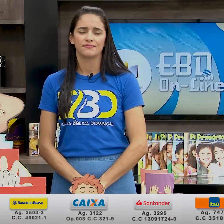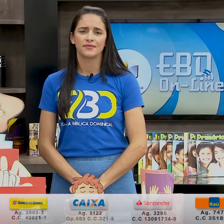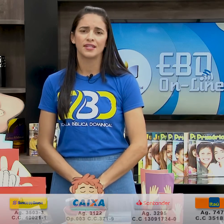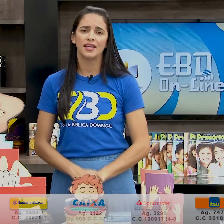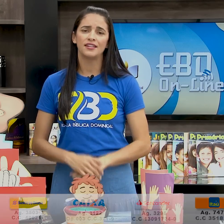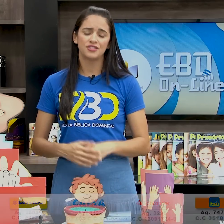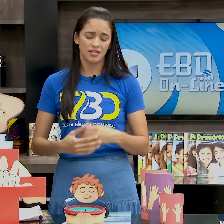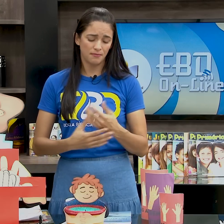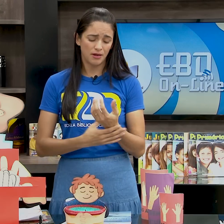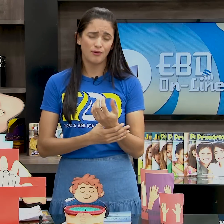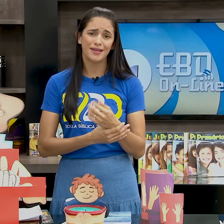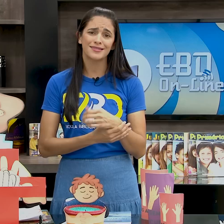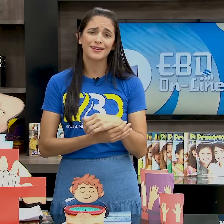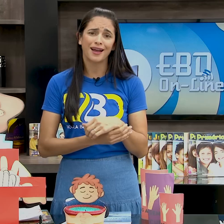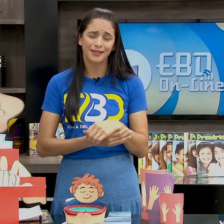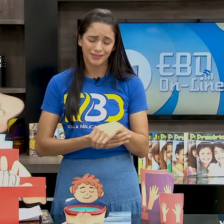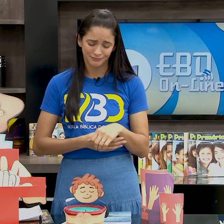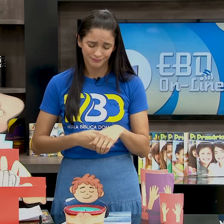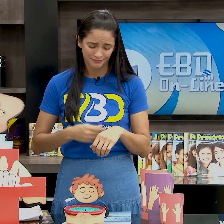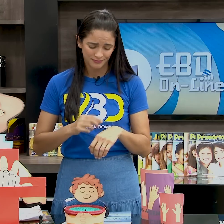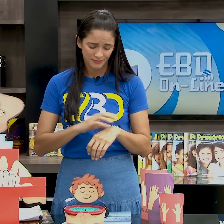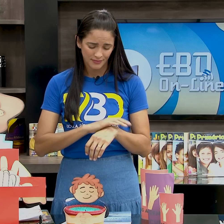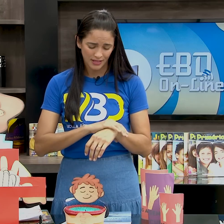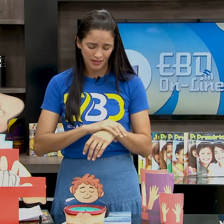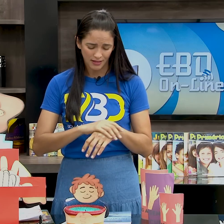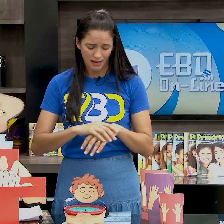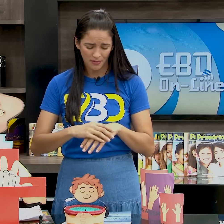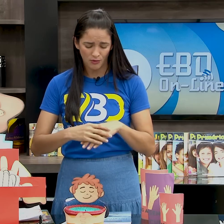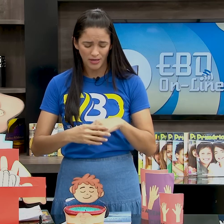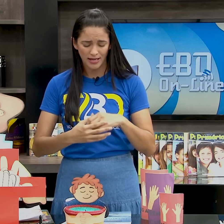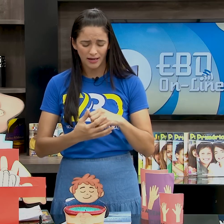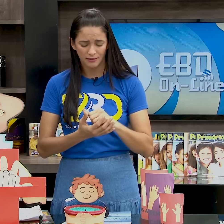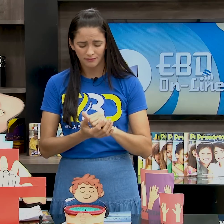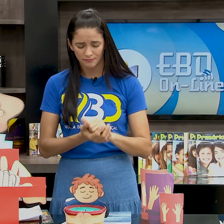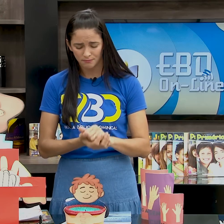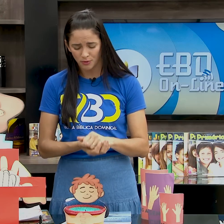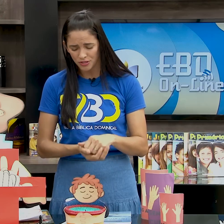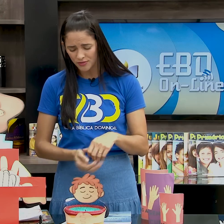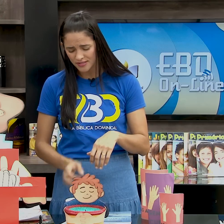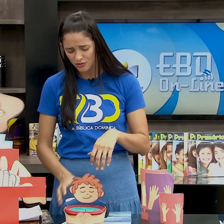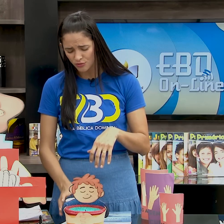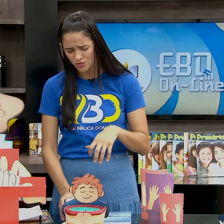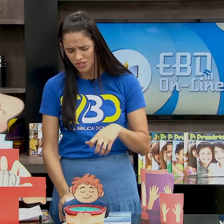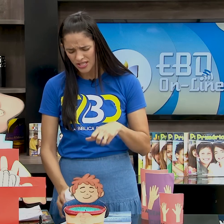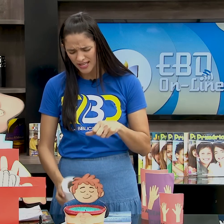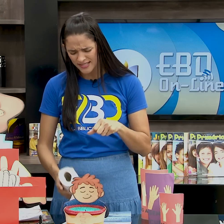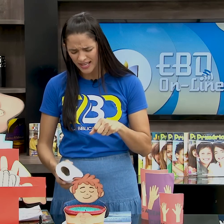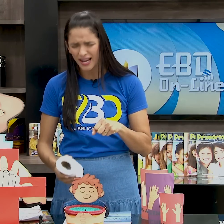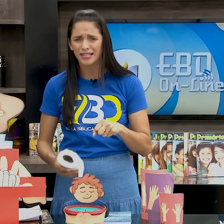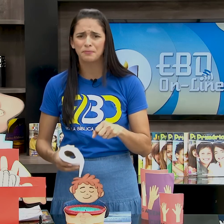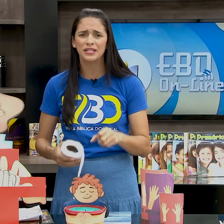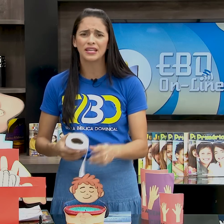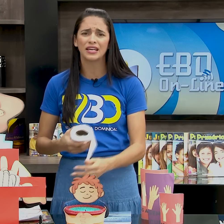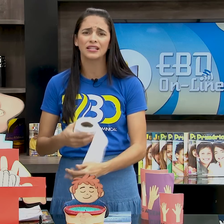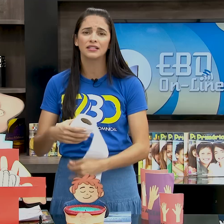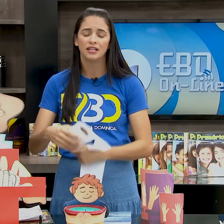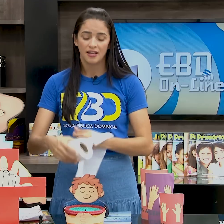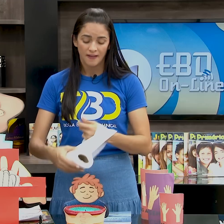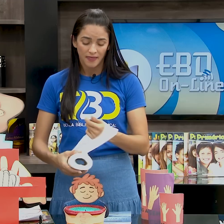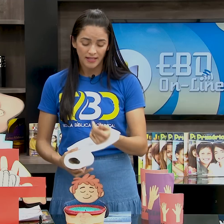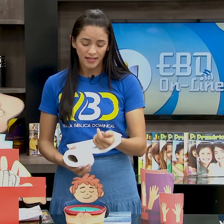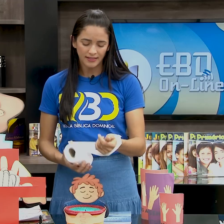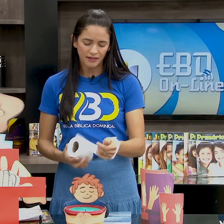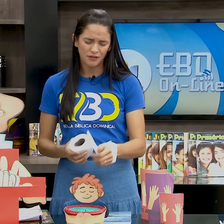que ele tinha a mão ressecada né a mão ele era um pouquinho assim trouxinha ressecada pequena